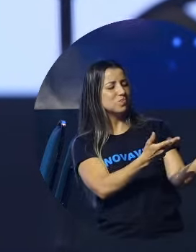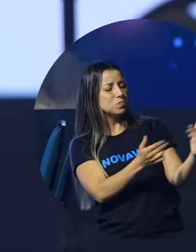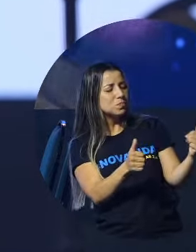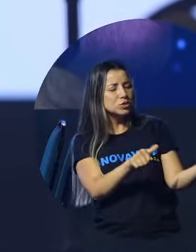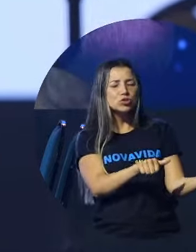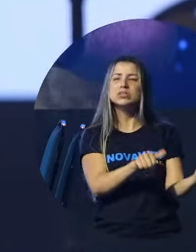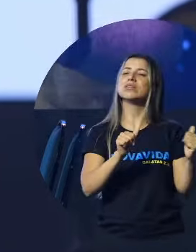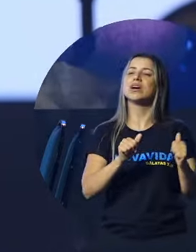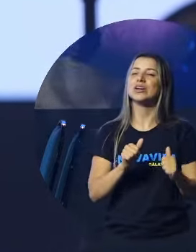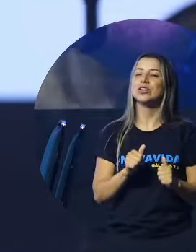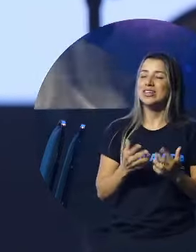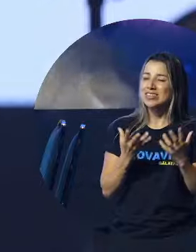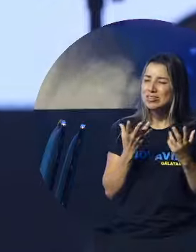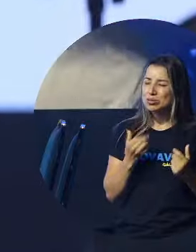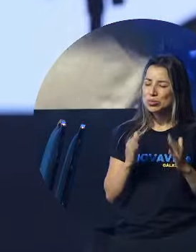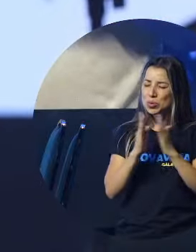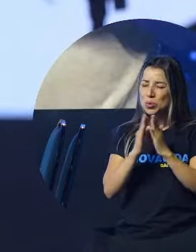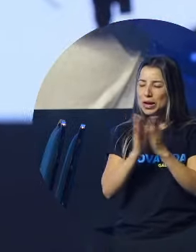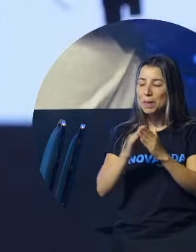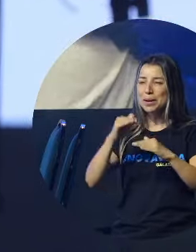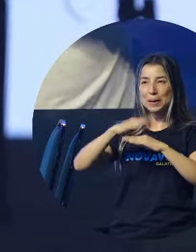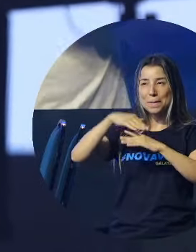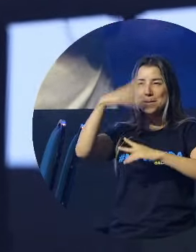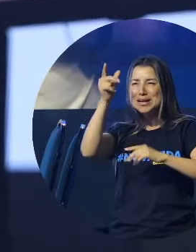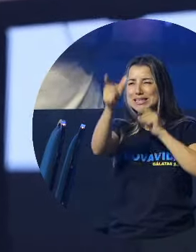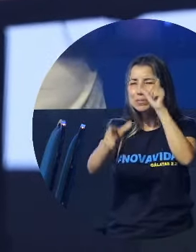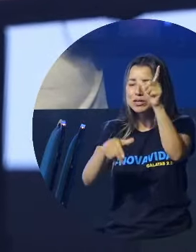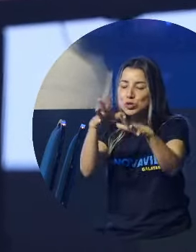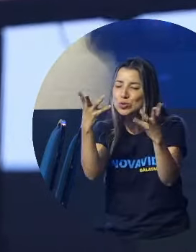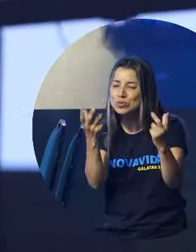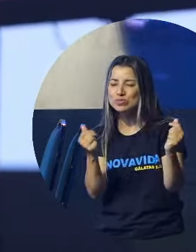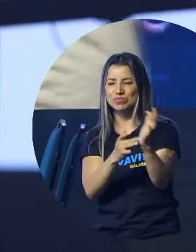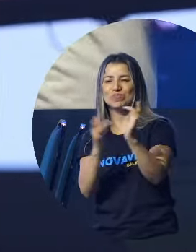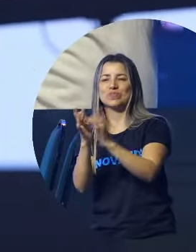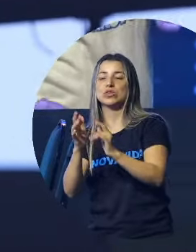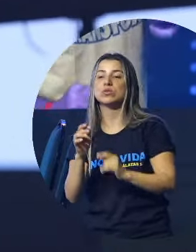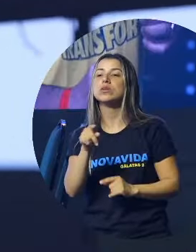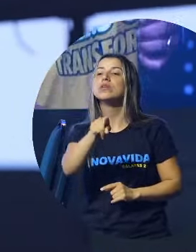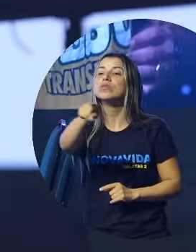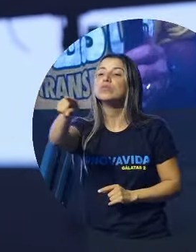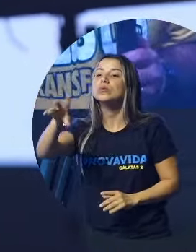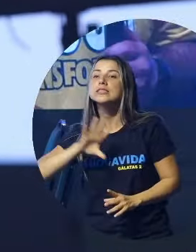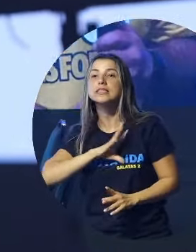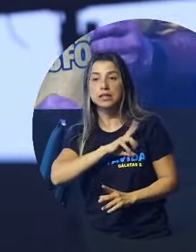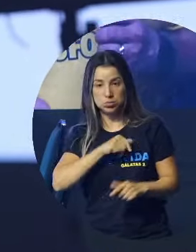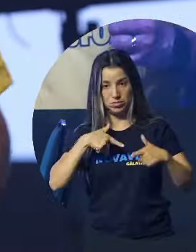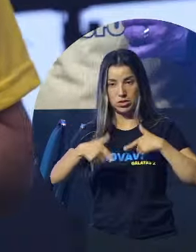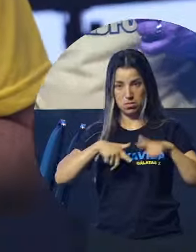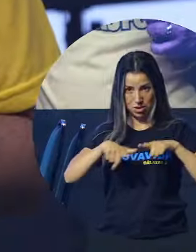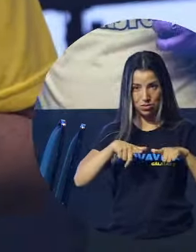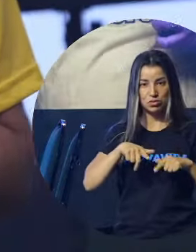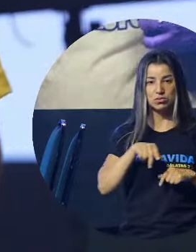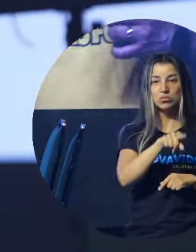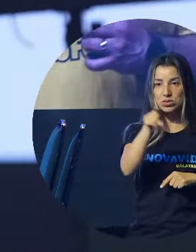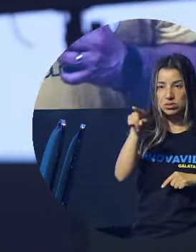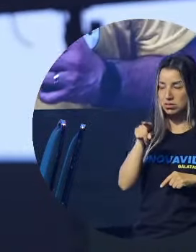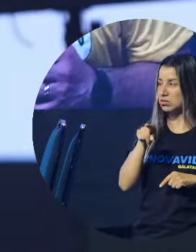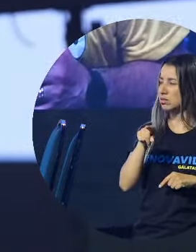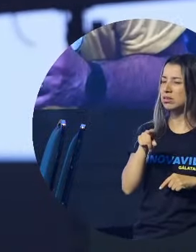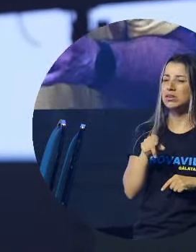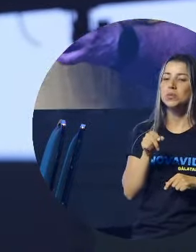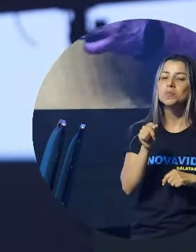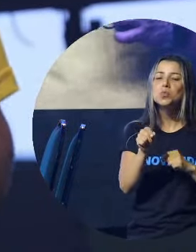alcance mais gente. Você ama essa obra? Pastor, você ama essa obra? O que trouxe